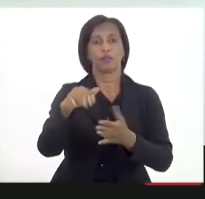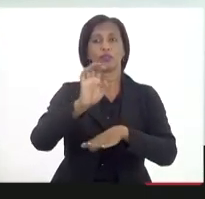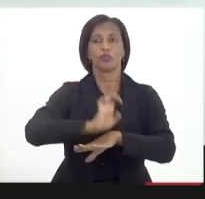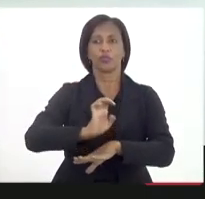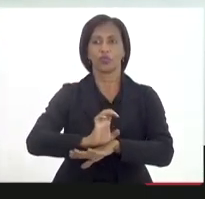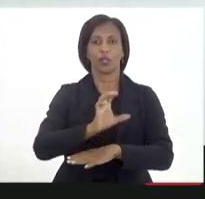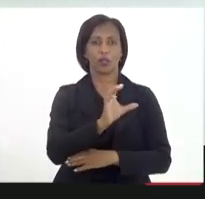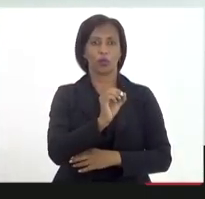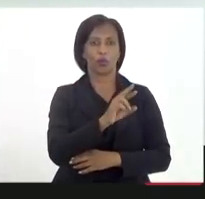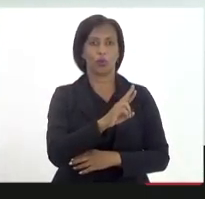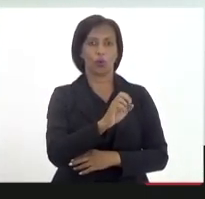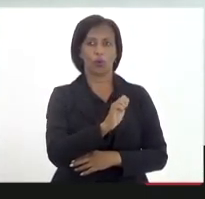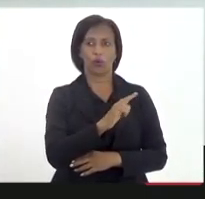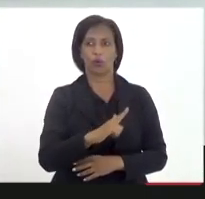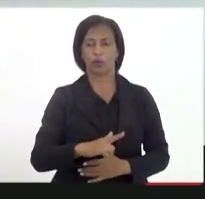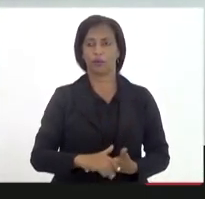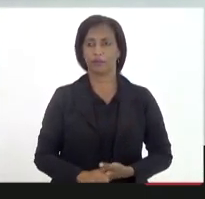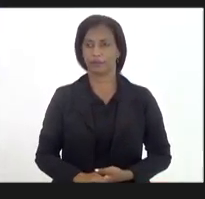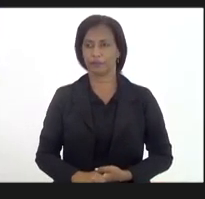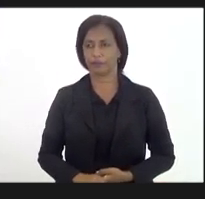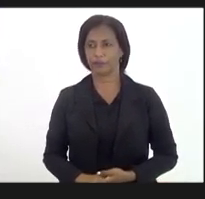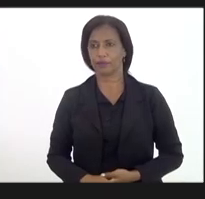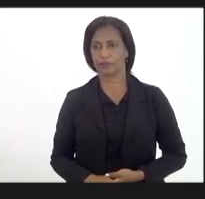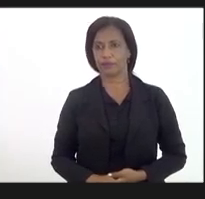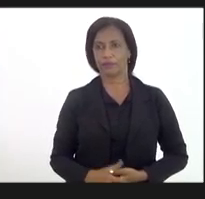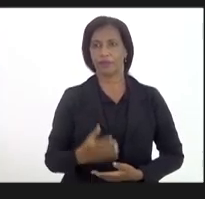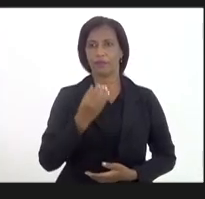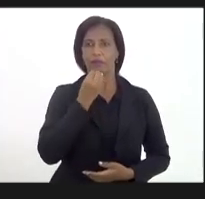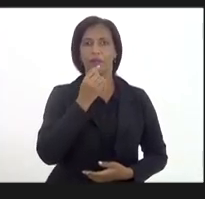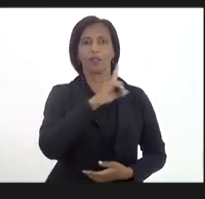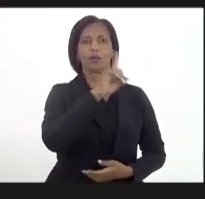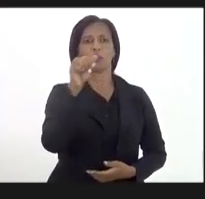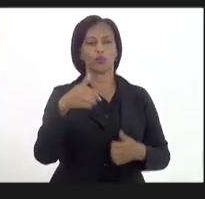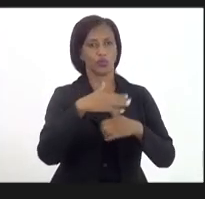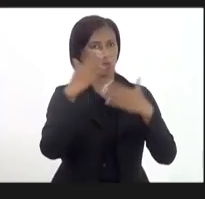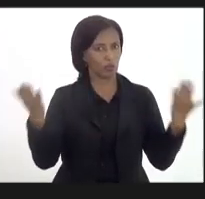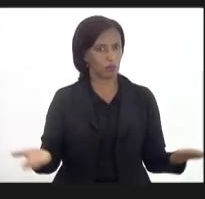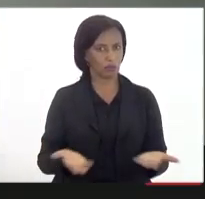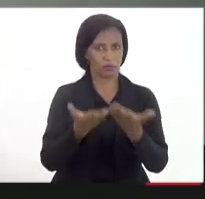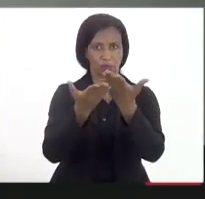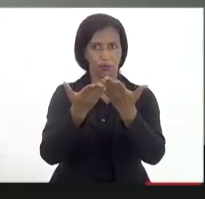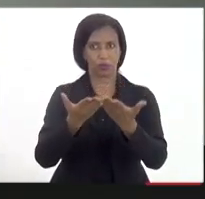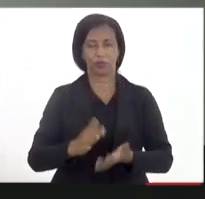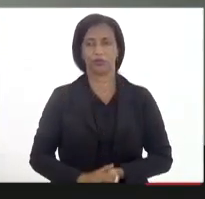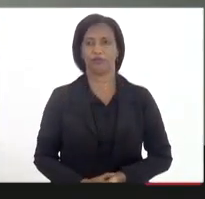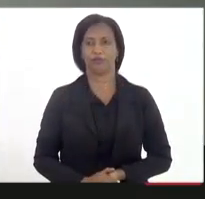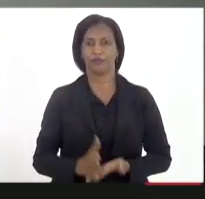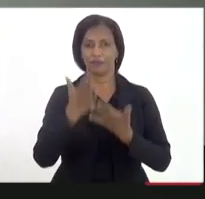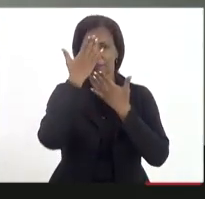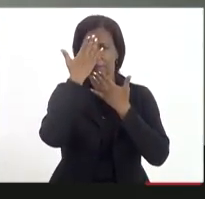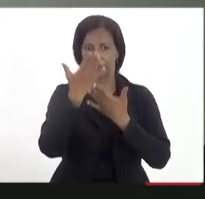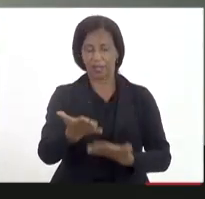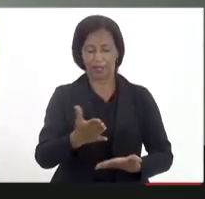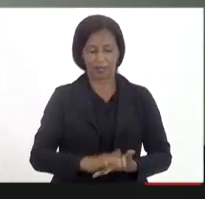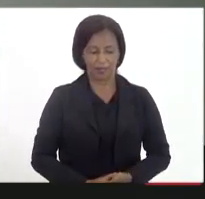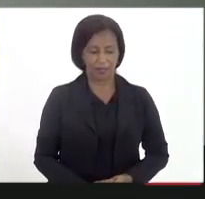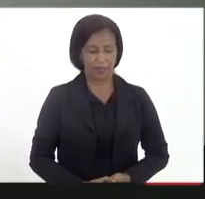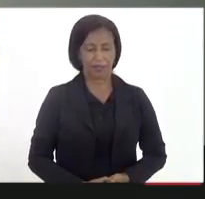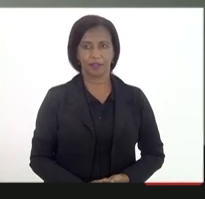Coronel ano e vamos atores agradeço a oportunidade de falar aqui no